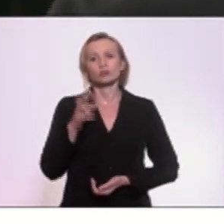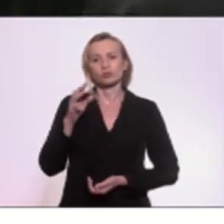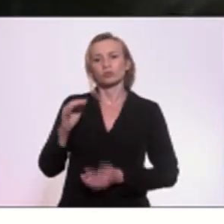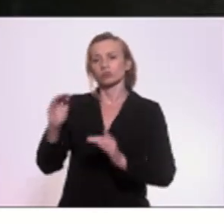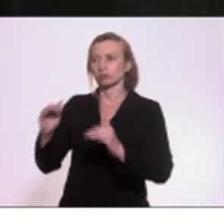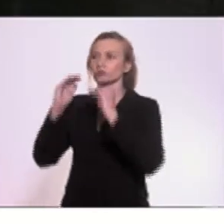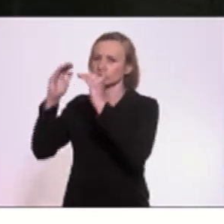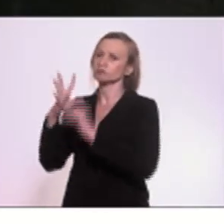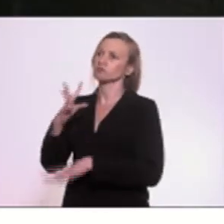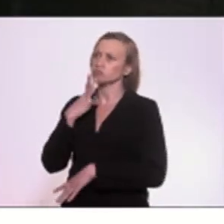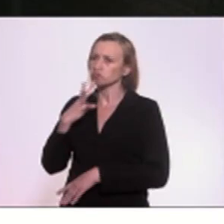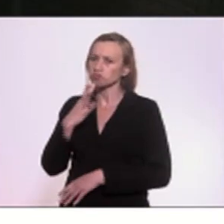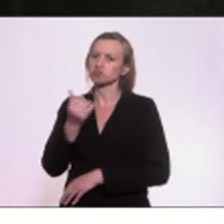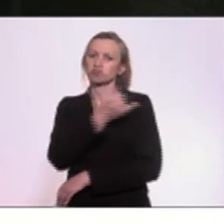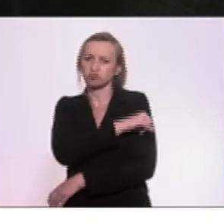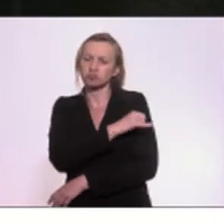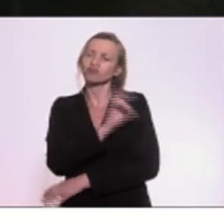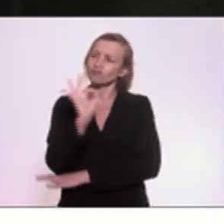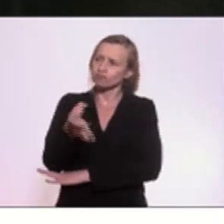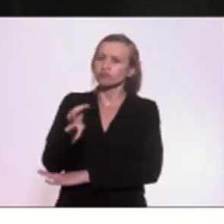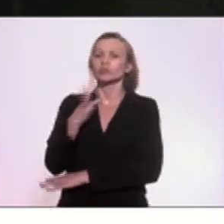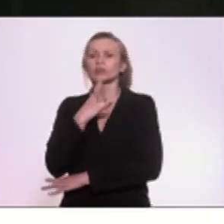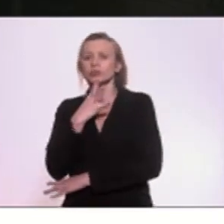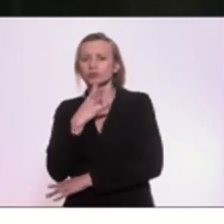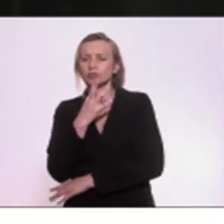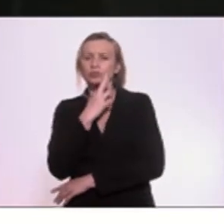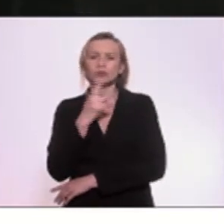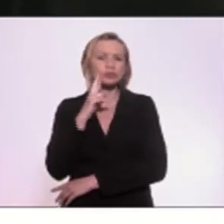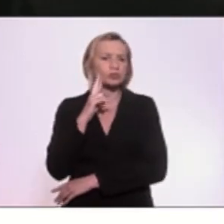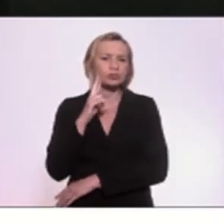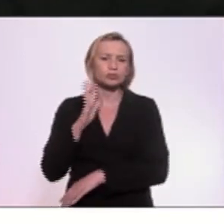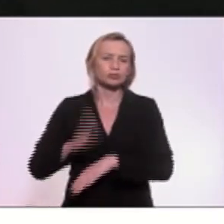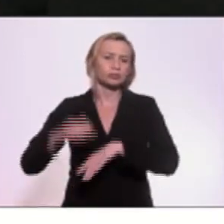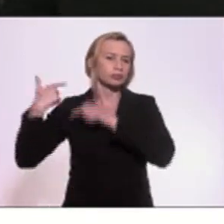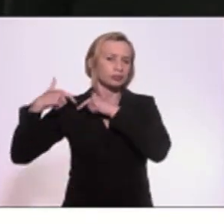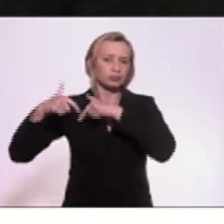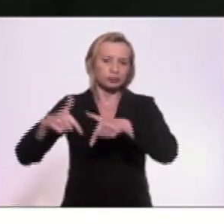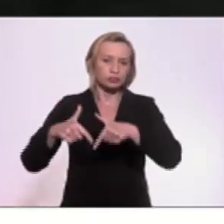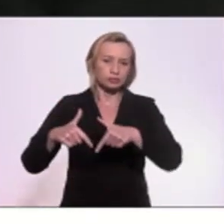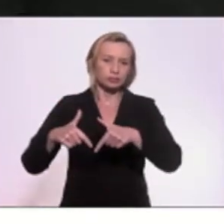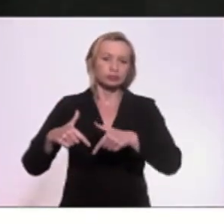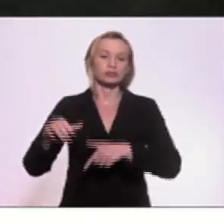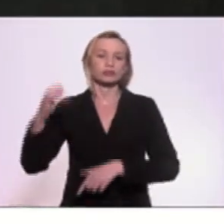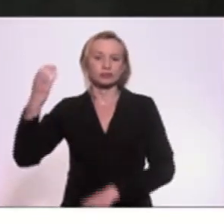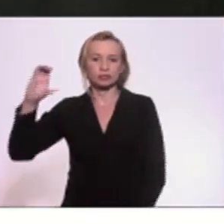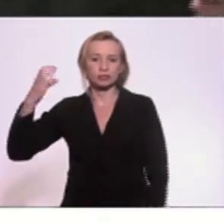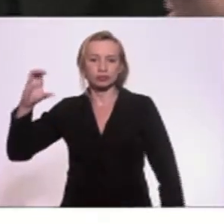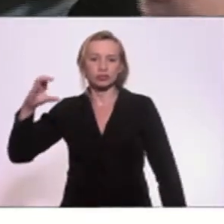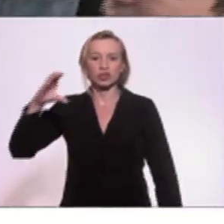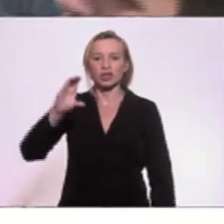Janeiro, certamente conhece o restaurante mais tradicional de Niterói, o Caneco Gelado do Mário.